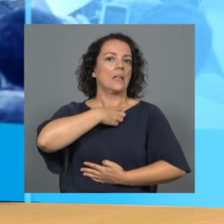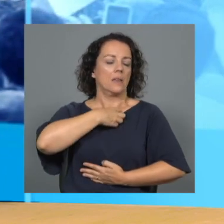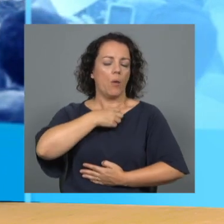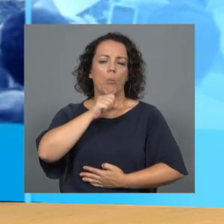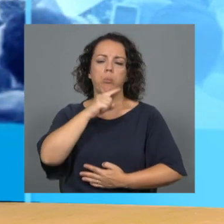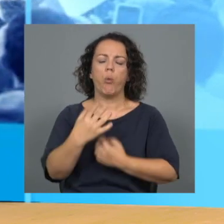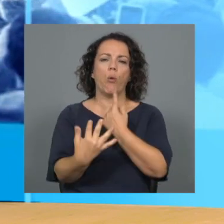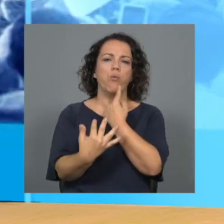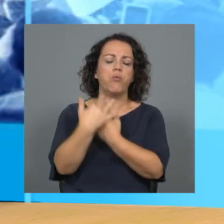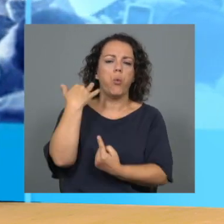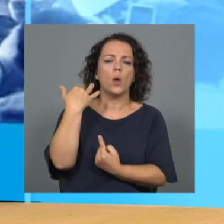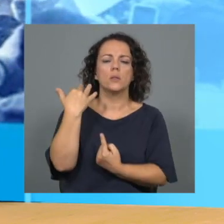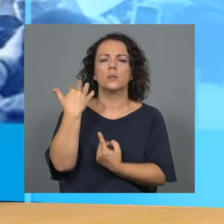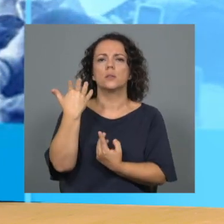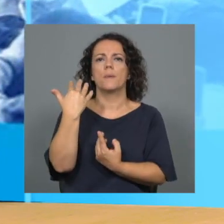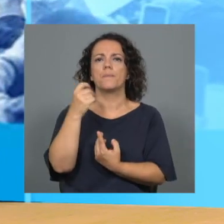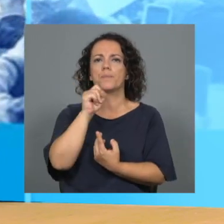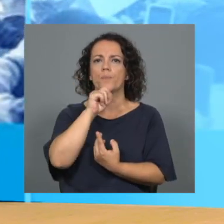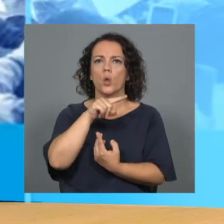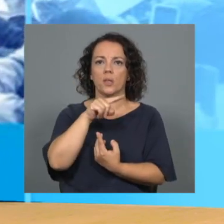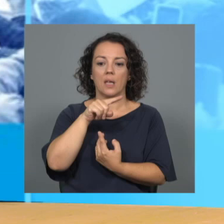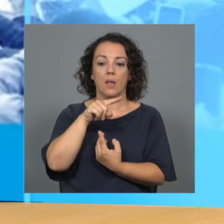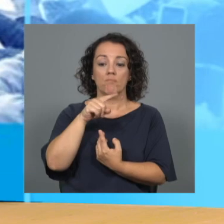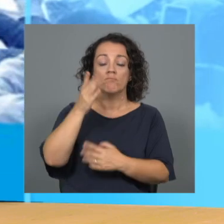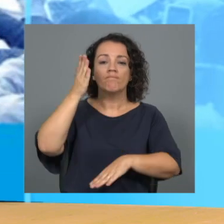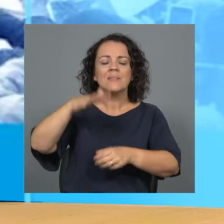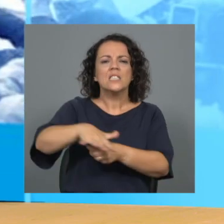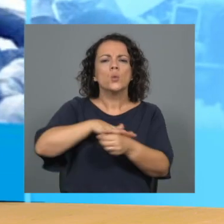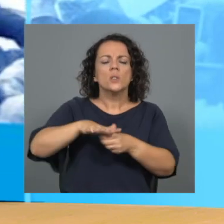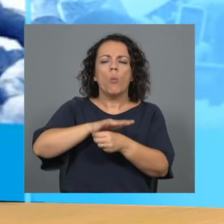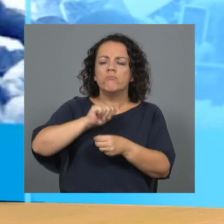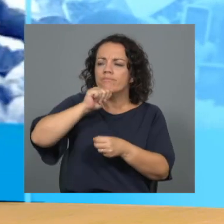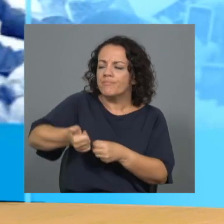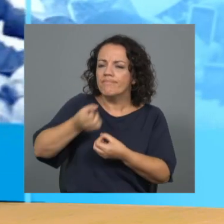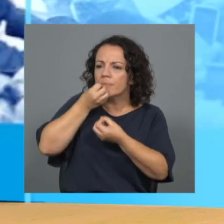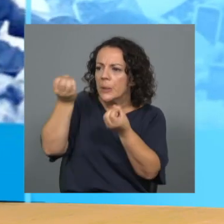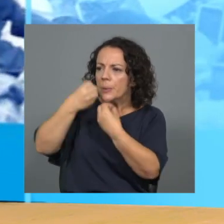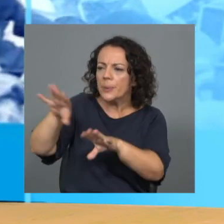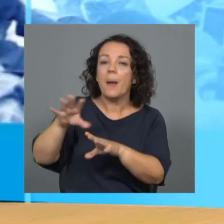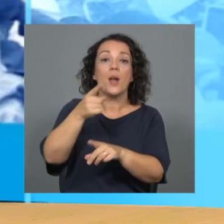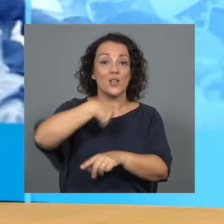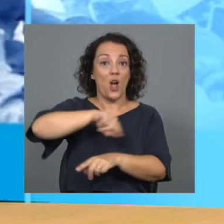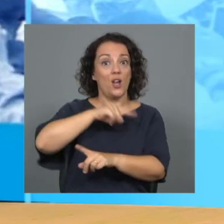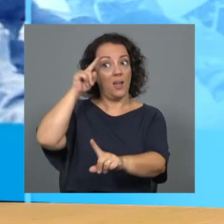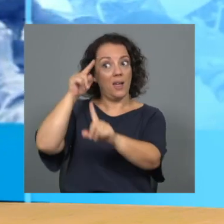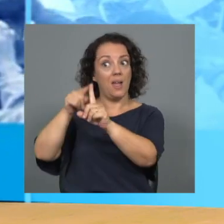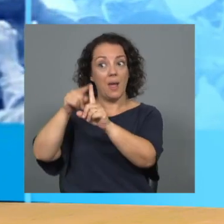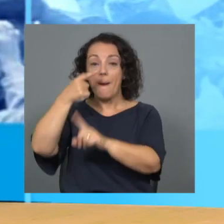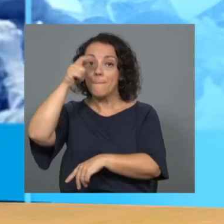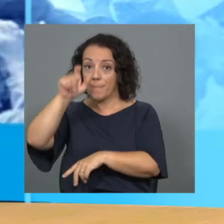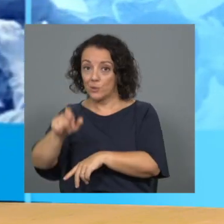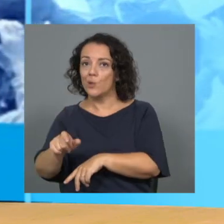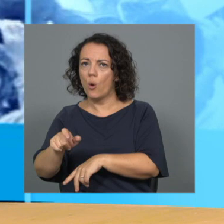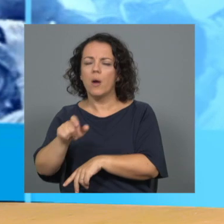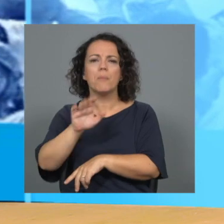contexto, aliás, o contexto da perda da pessoa. E nós aqui estamos a focar somente a pessoa, mas